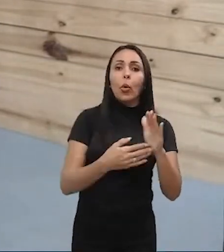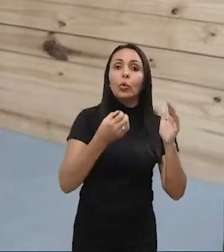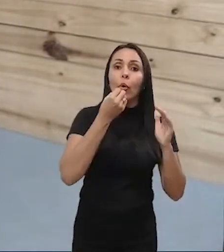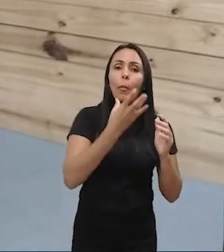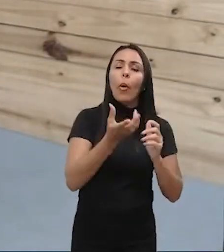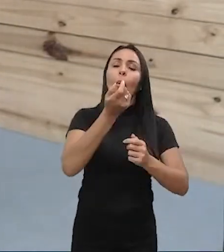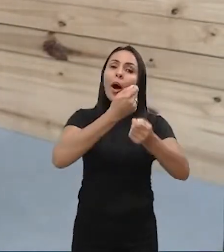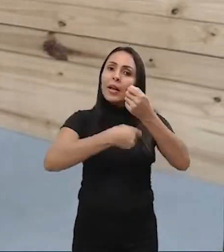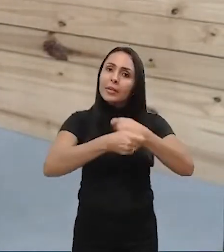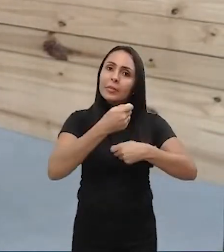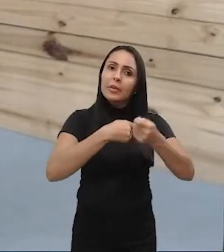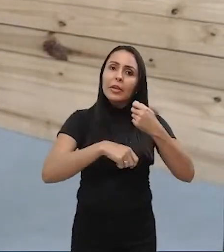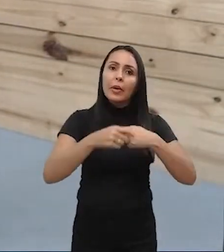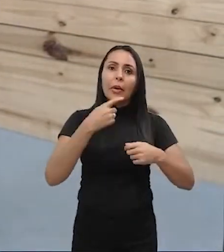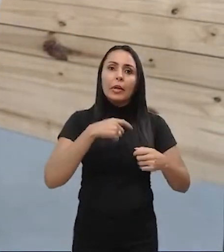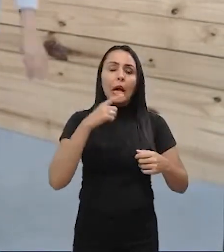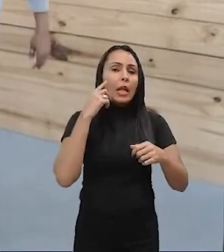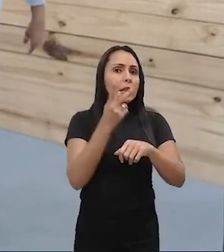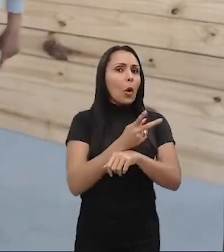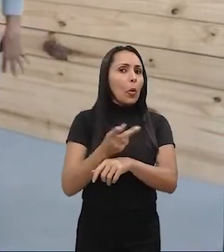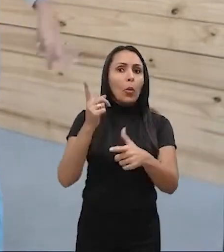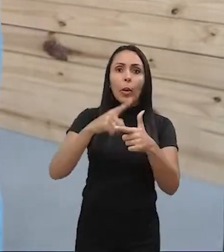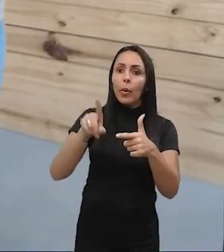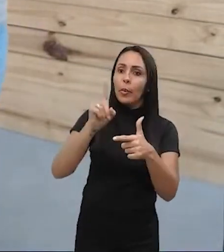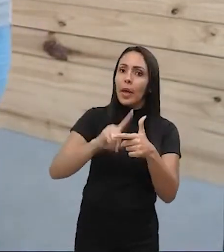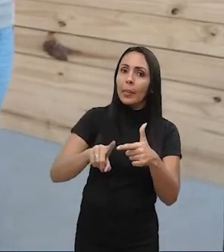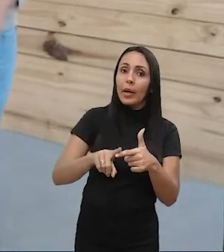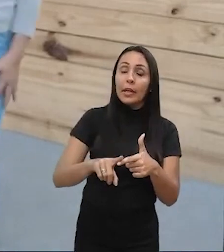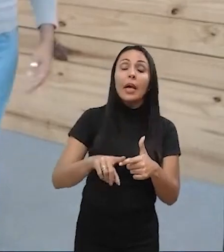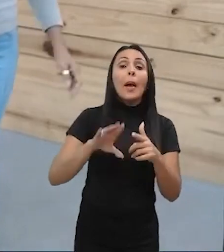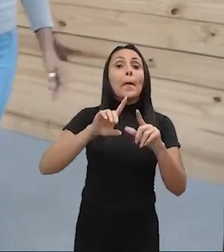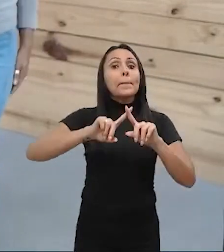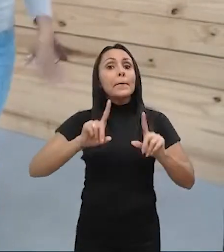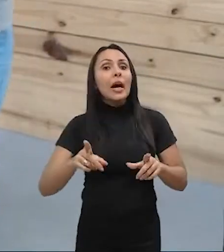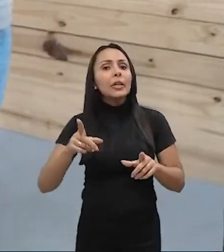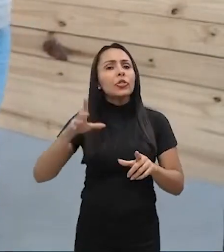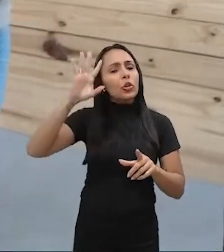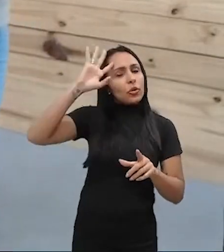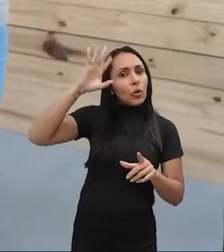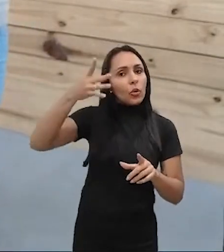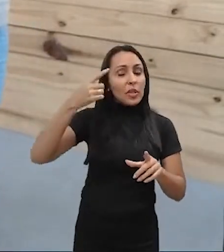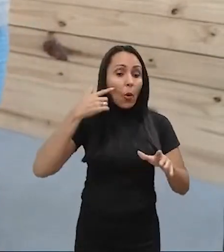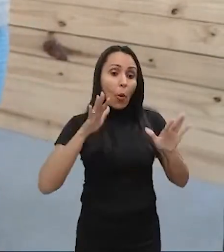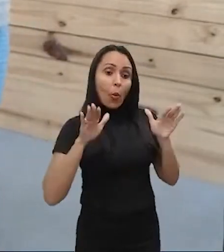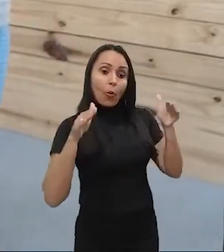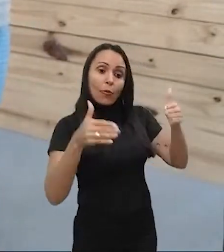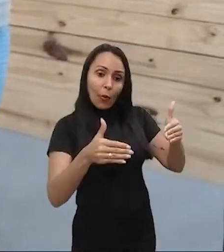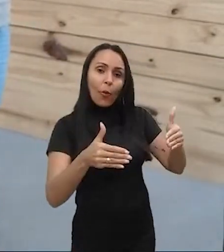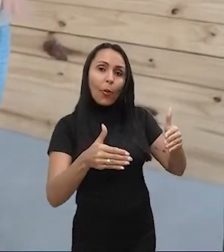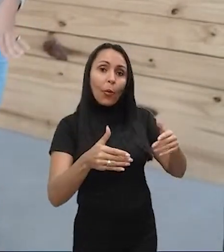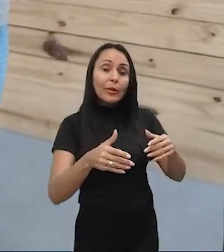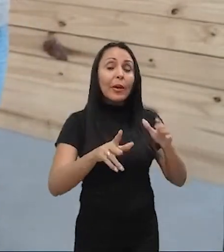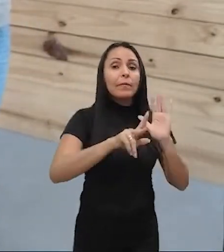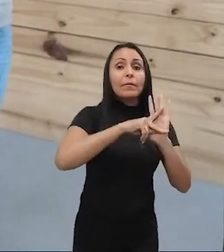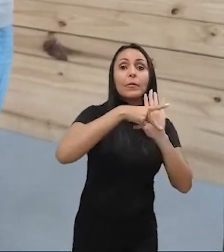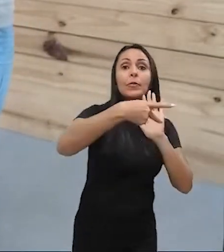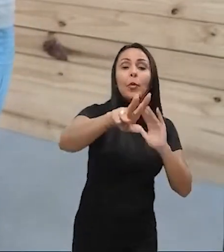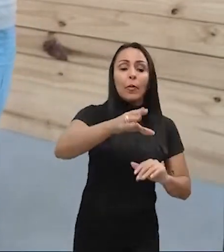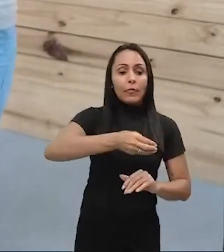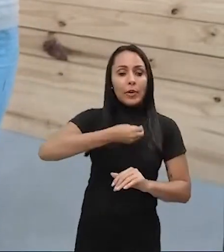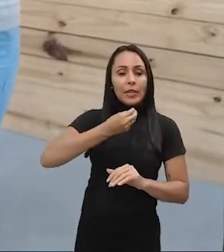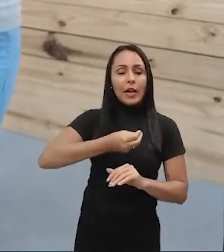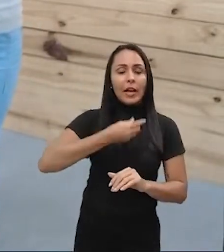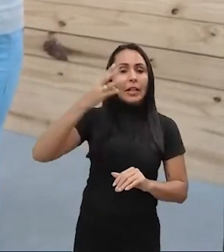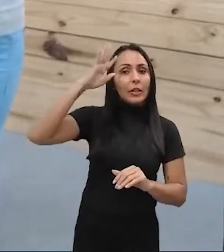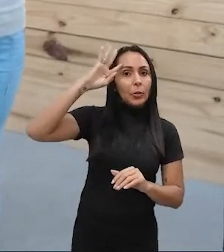bom administrador não procura problemas, mas ele procura solução. O foco da tua vida